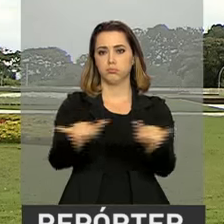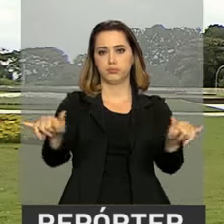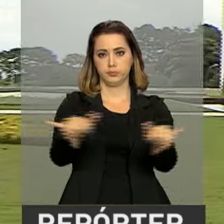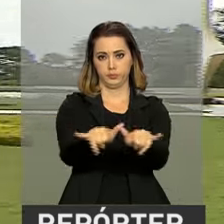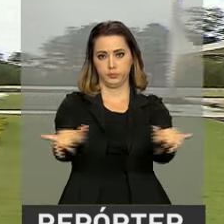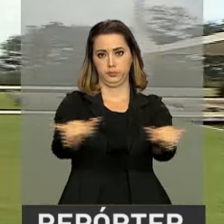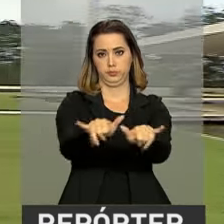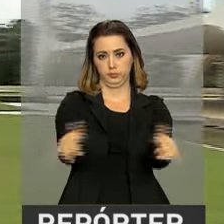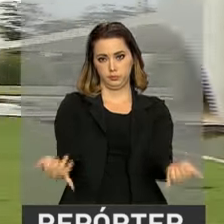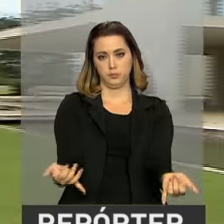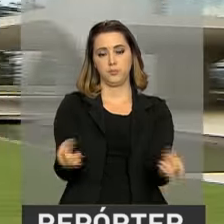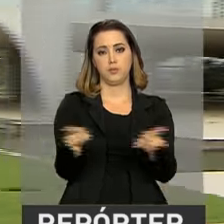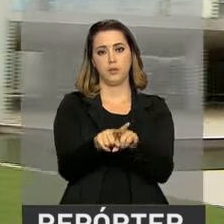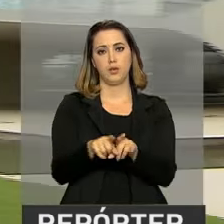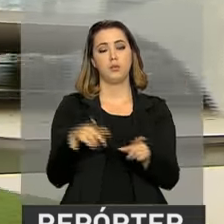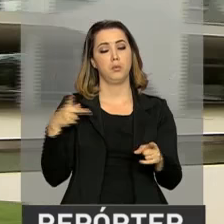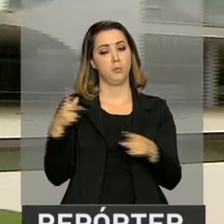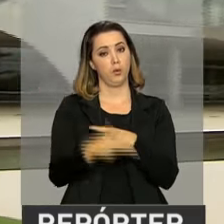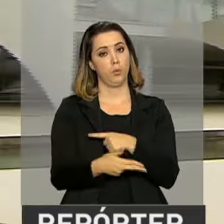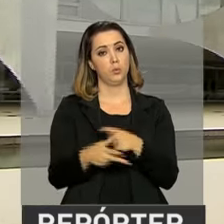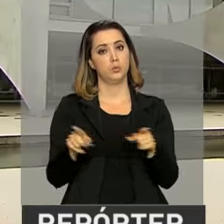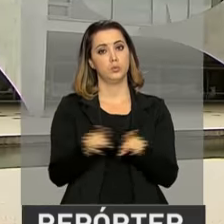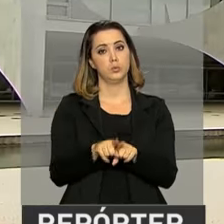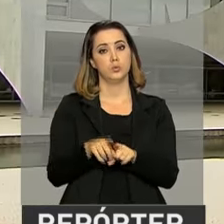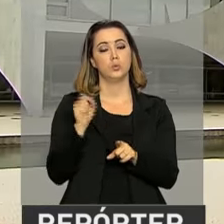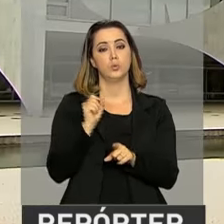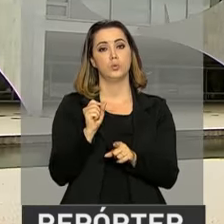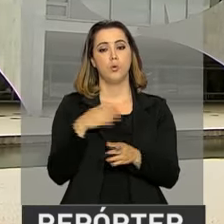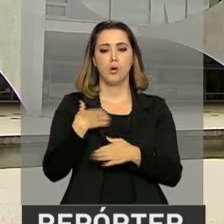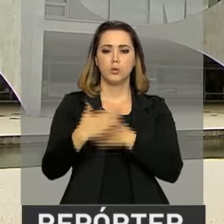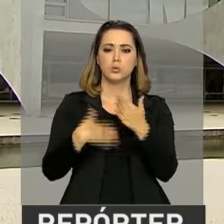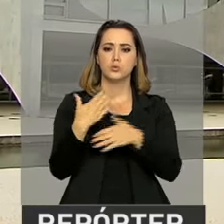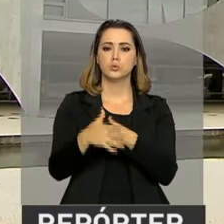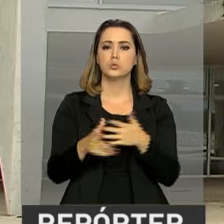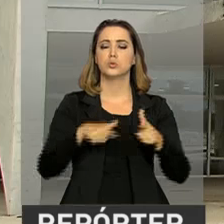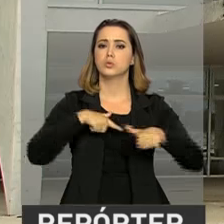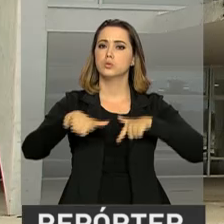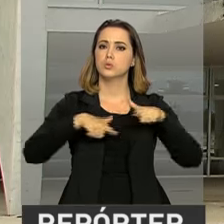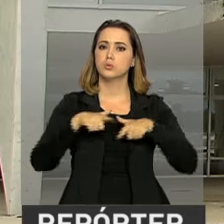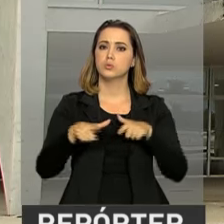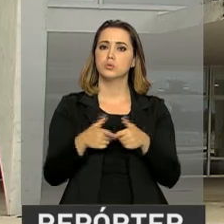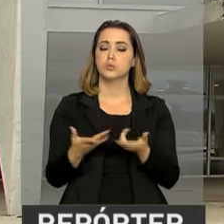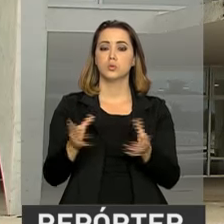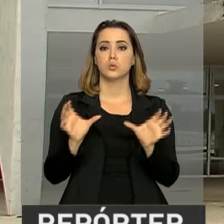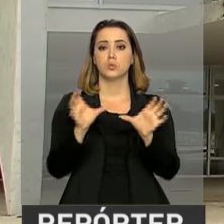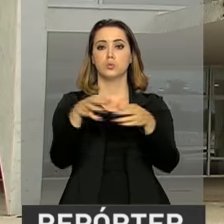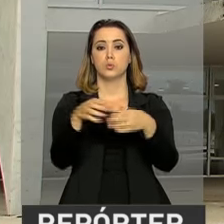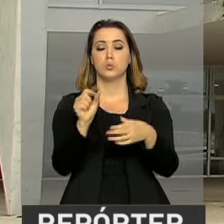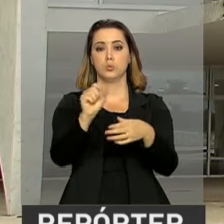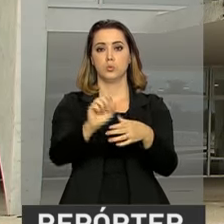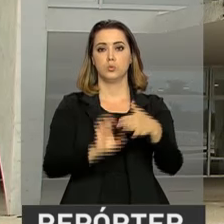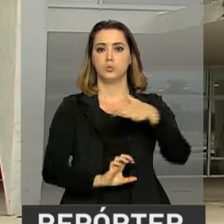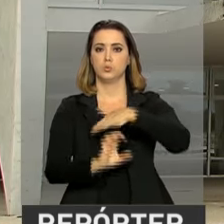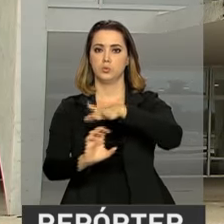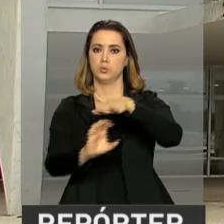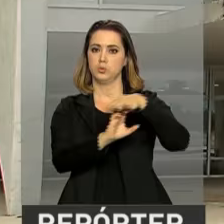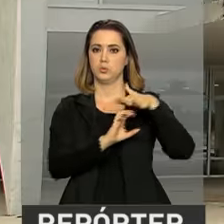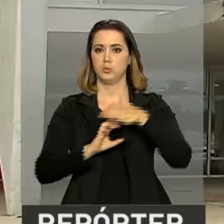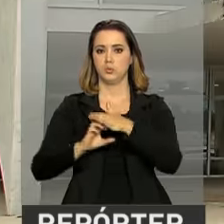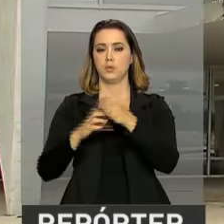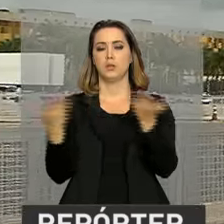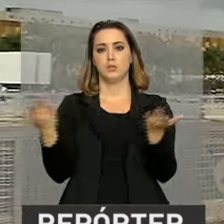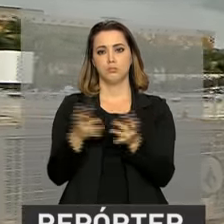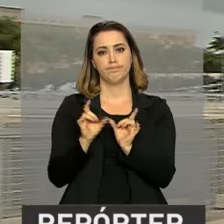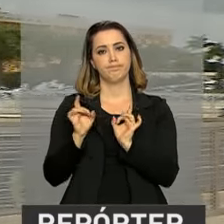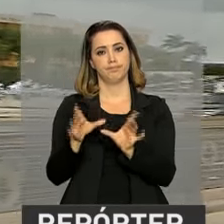também foi vetada a manutenção ou alocação de Empregados das distribuidoras que forem privatizadas e